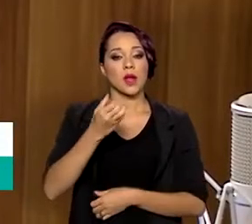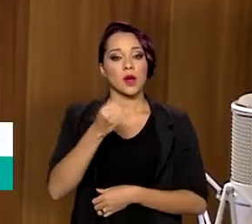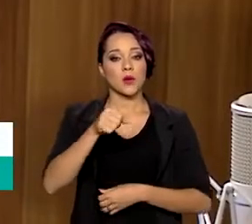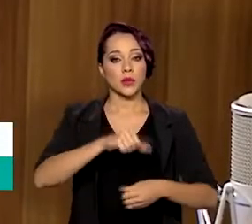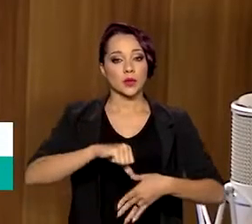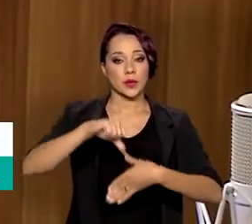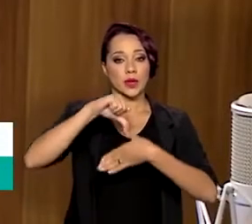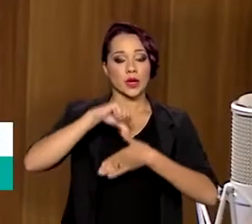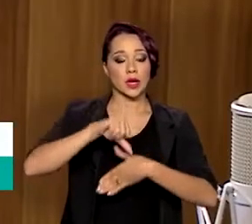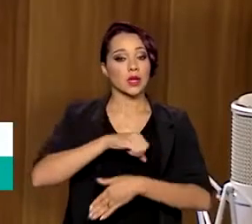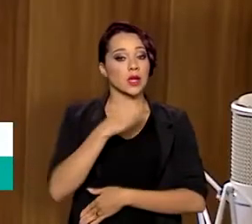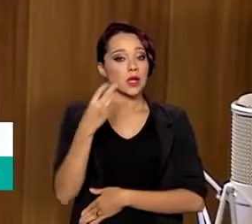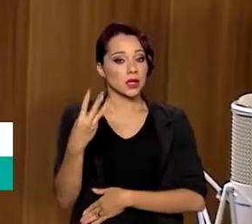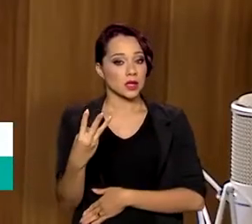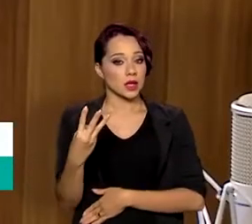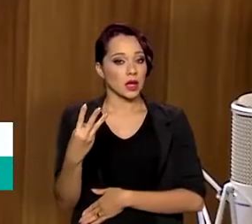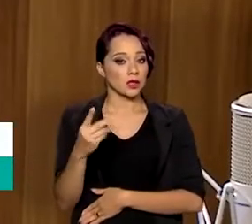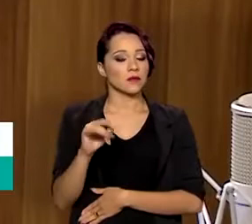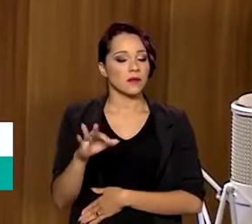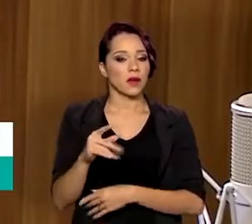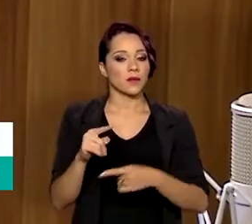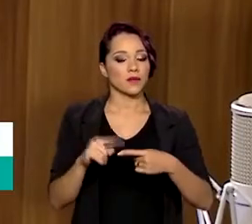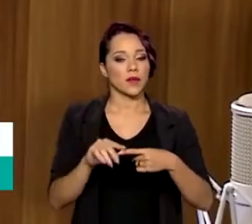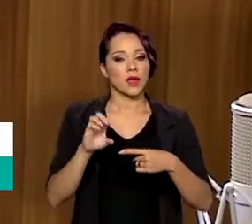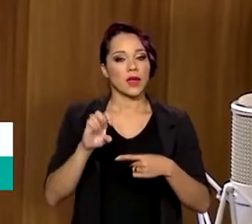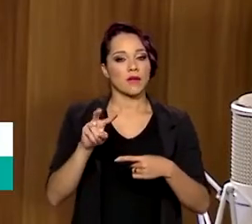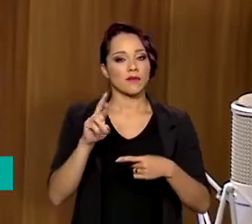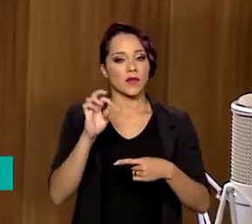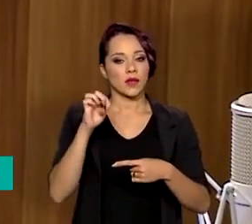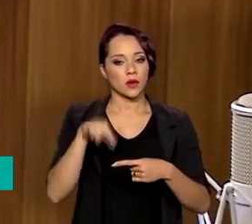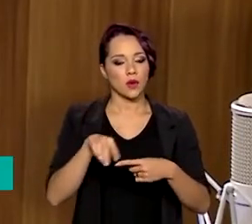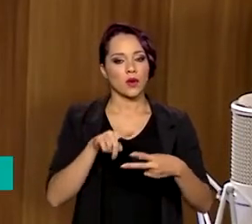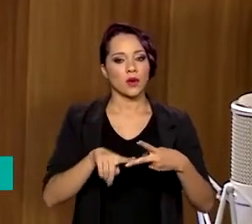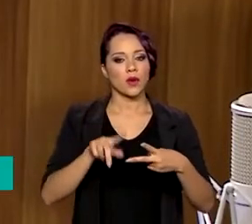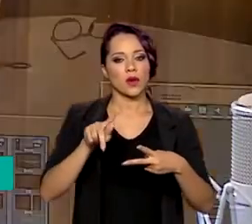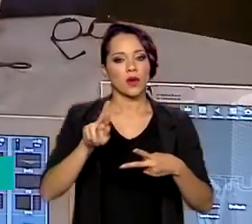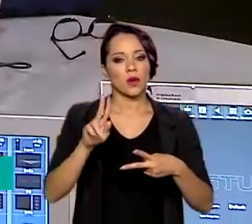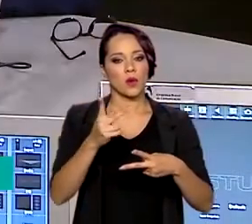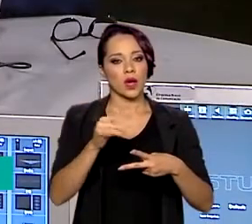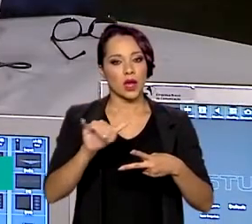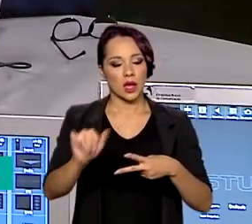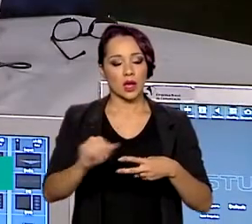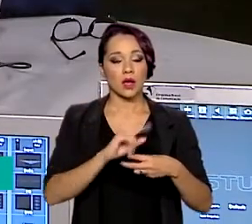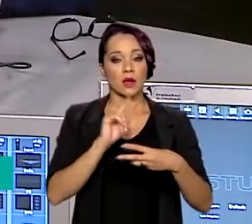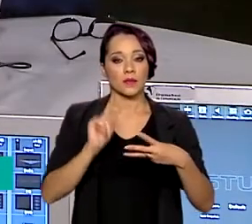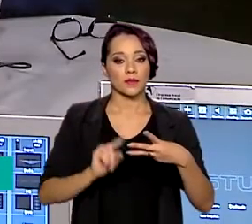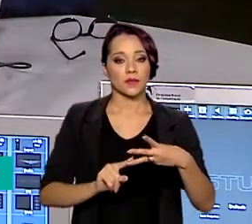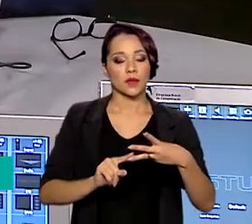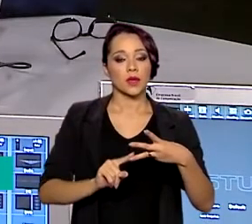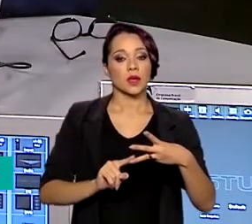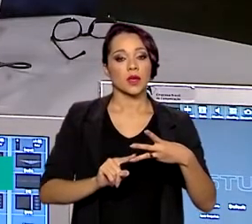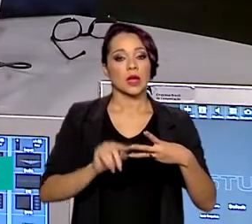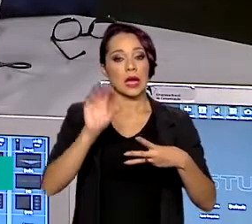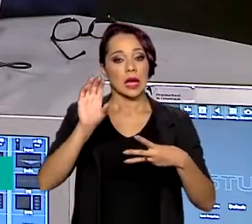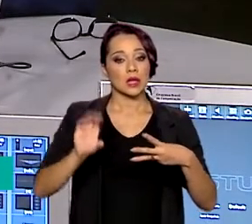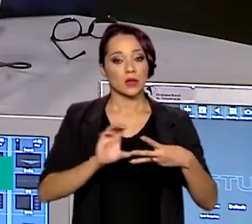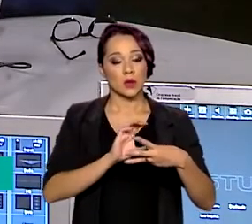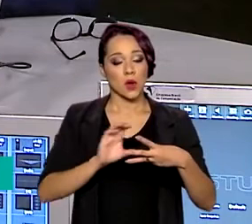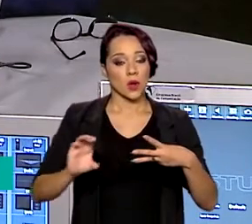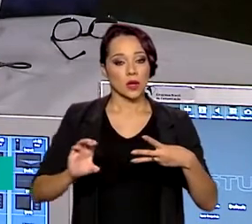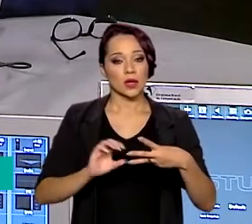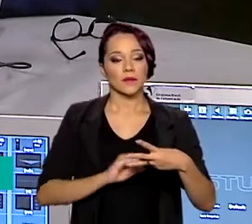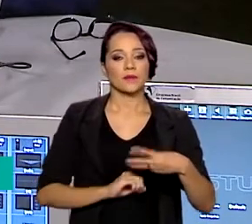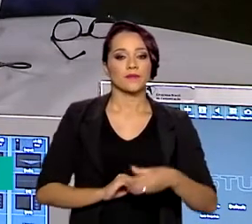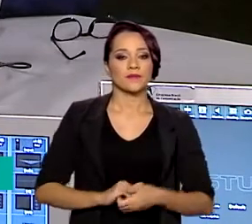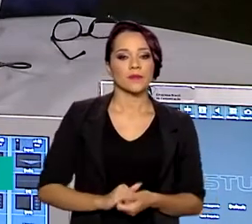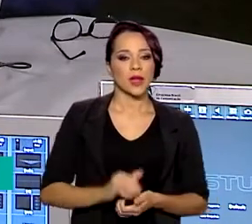Sul-Americana, 3 brasileiros em campo, Everton e São Paulo, Guarenha Internacional, Universidade Católica do Equador e